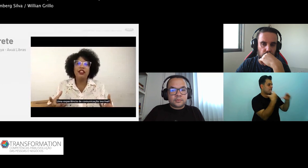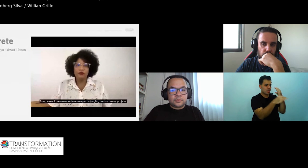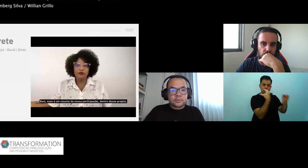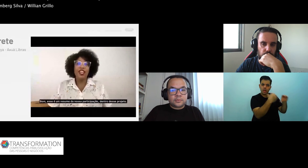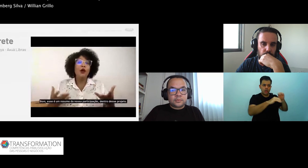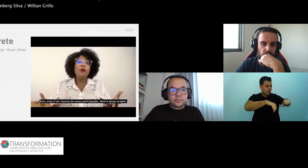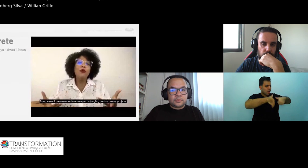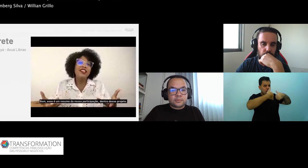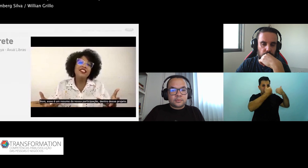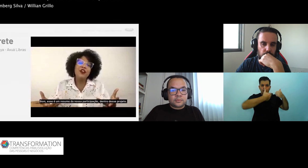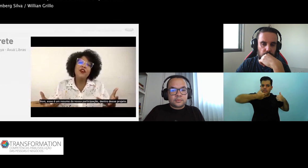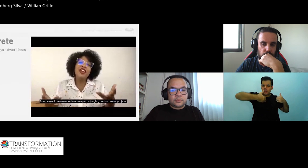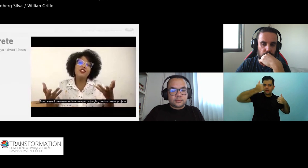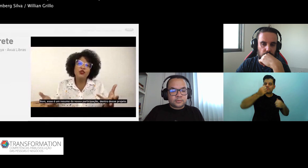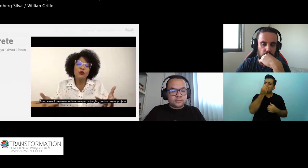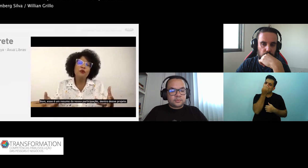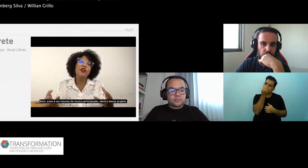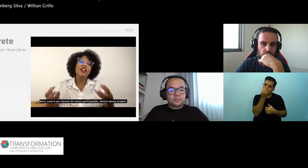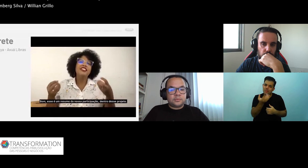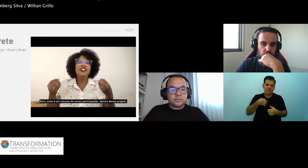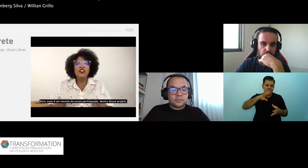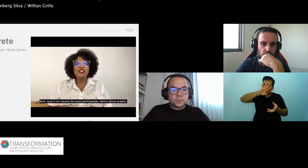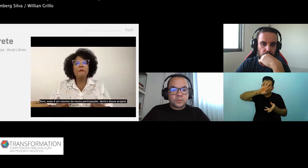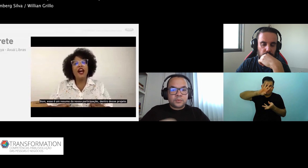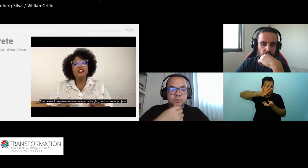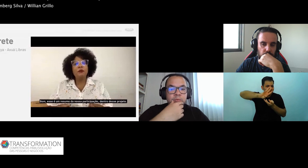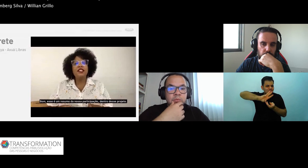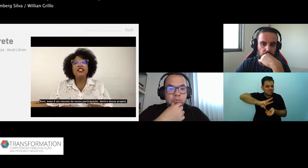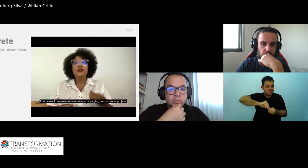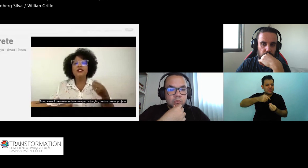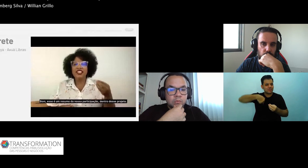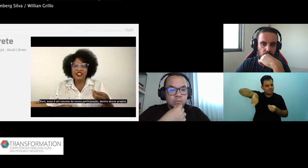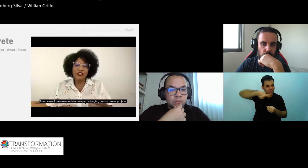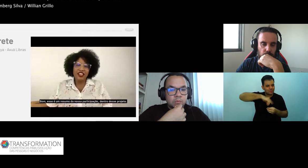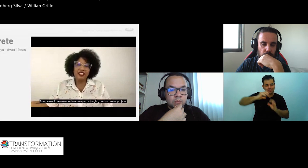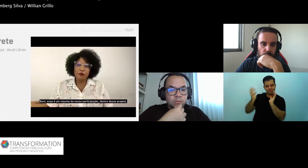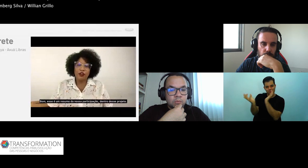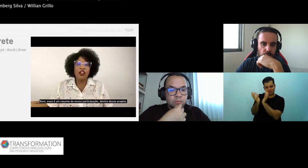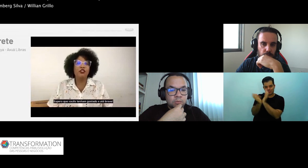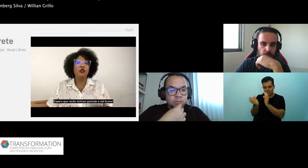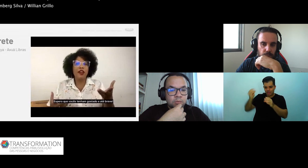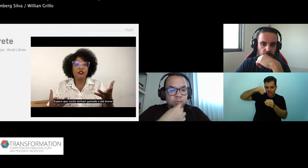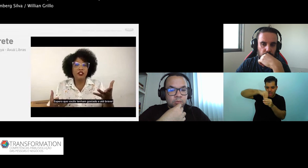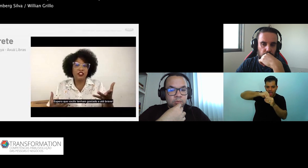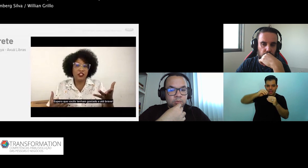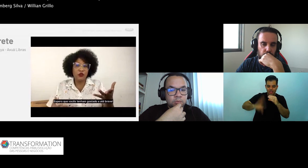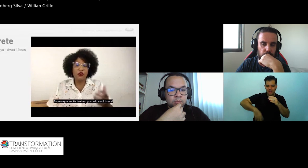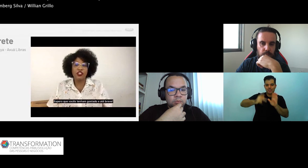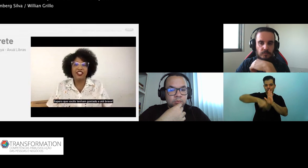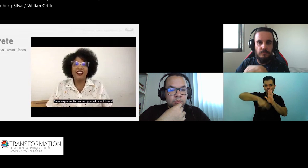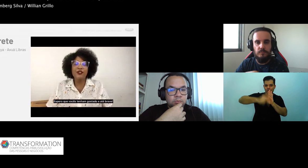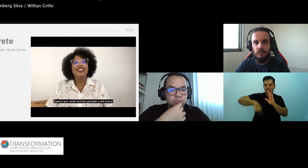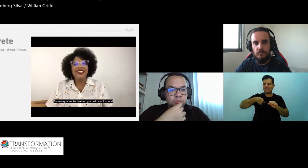incrível. Bom, esse é um resumo da nossa participação dentro desse projeto. Espero que vocês